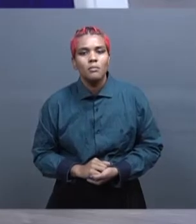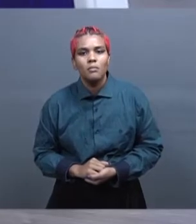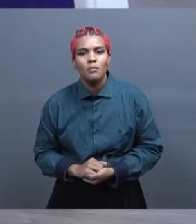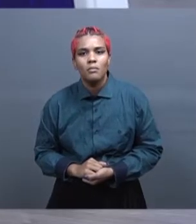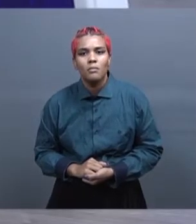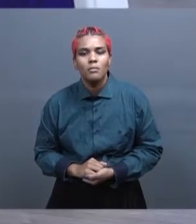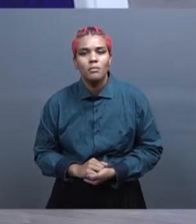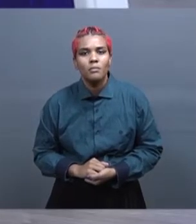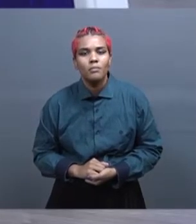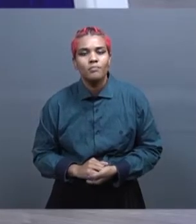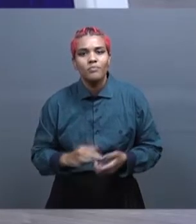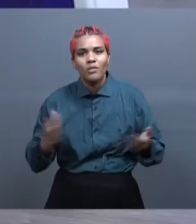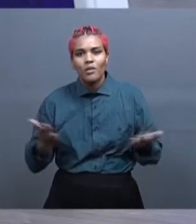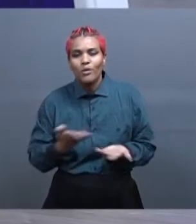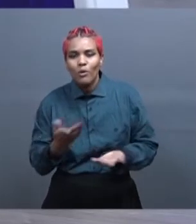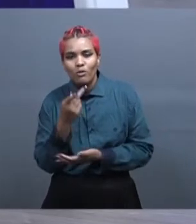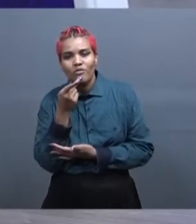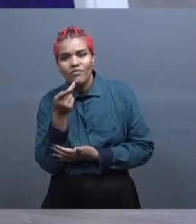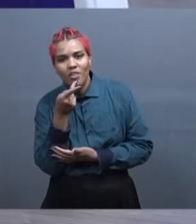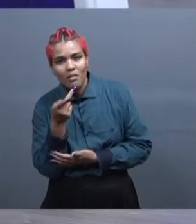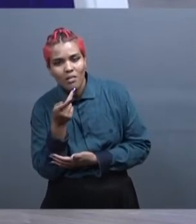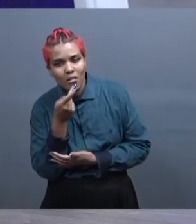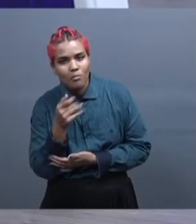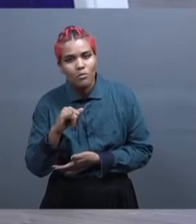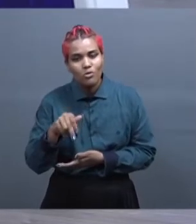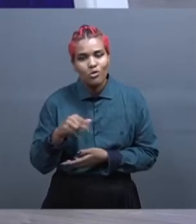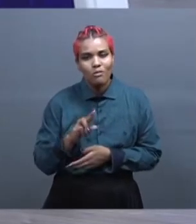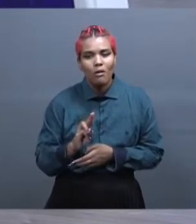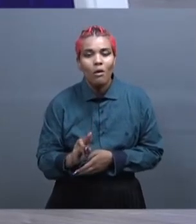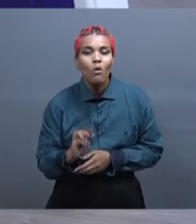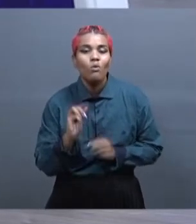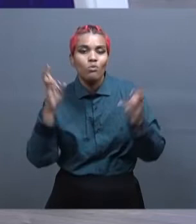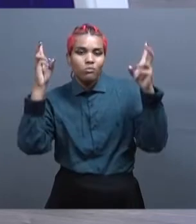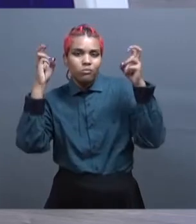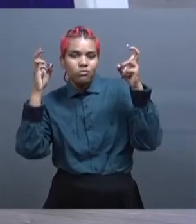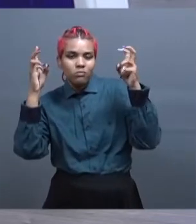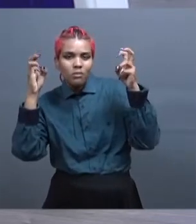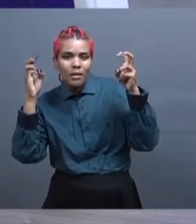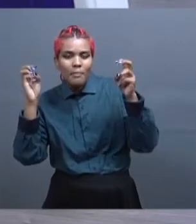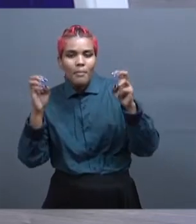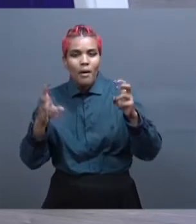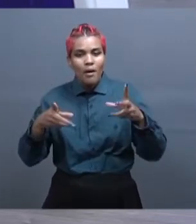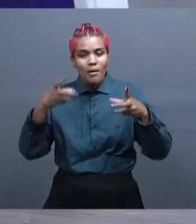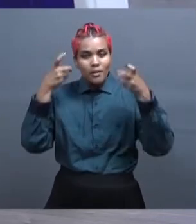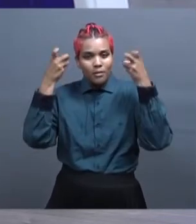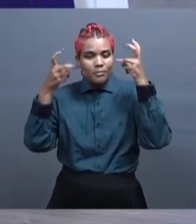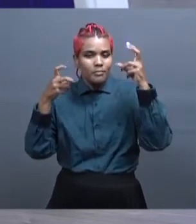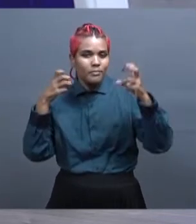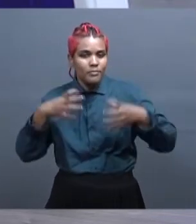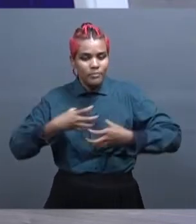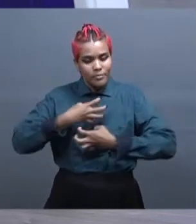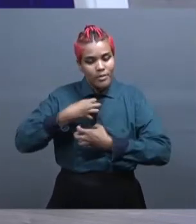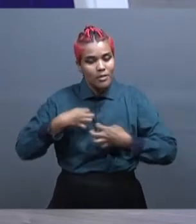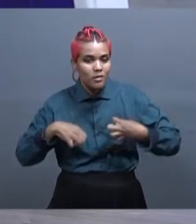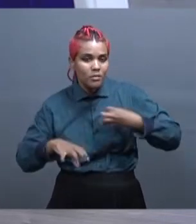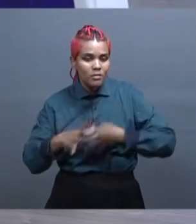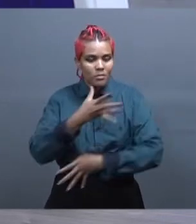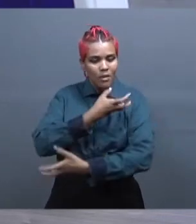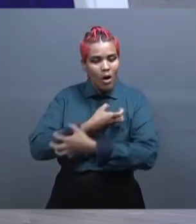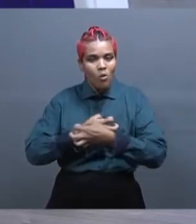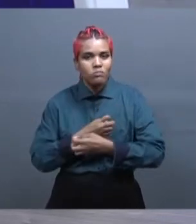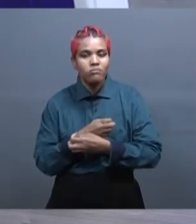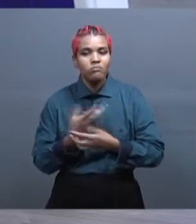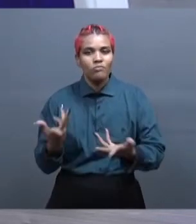e hoje falamos do j us sobre a expressão da arte no corpo com intervenções de tatuagens